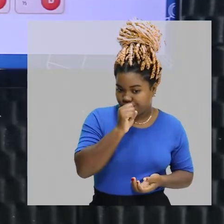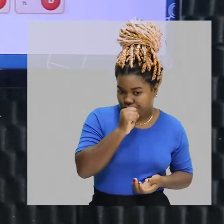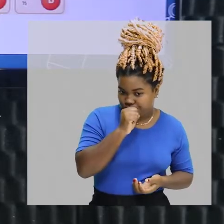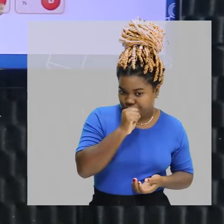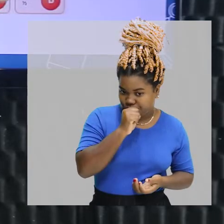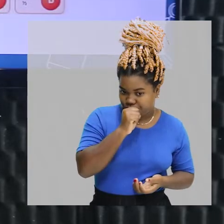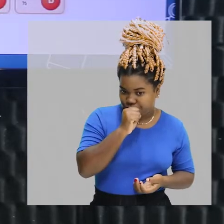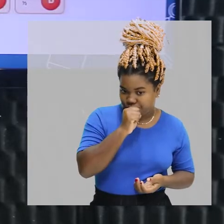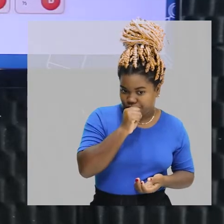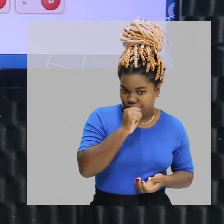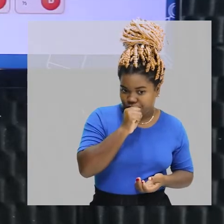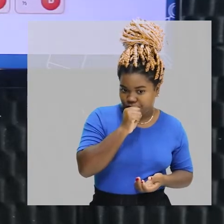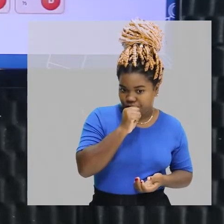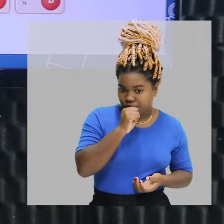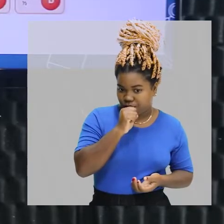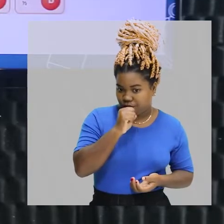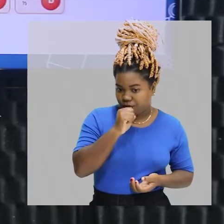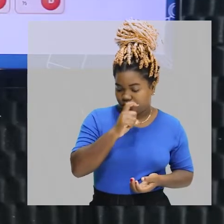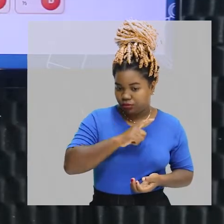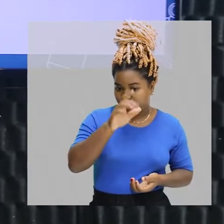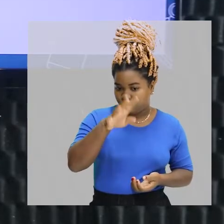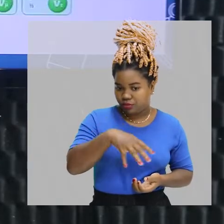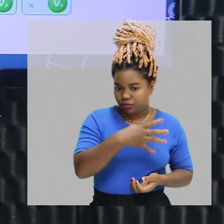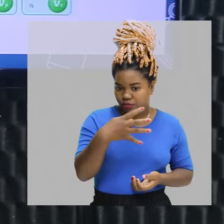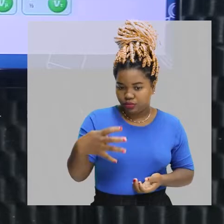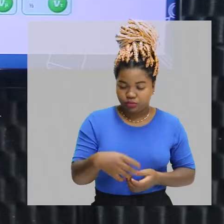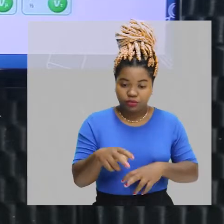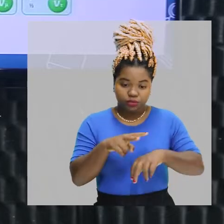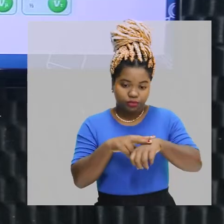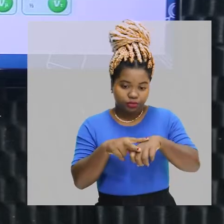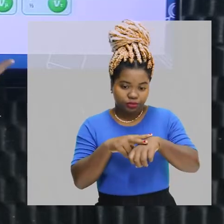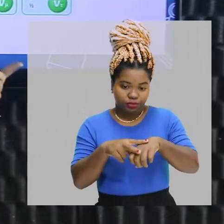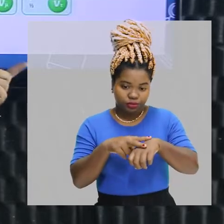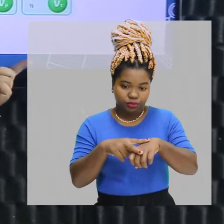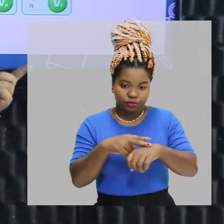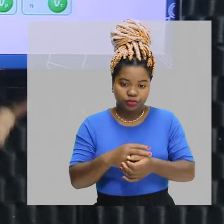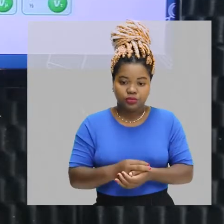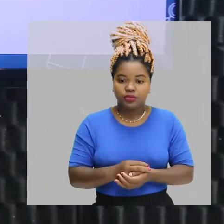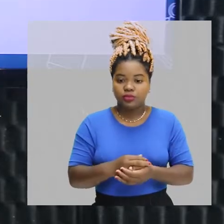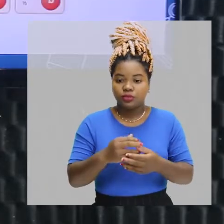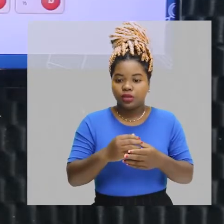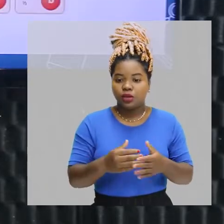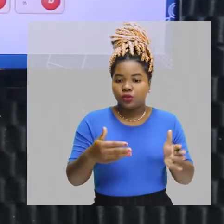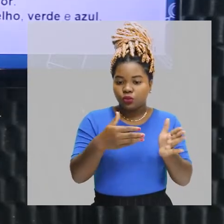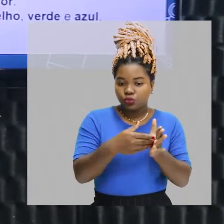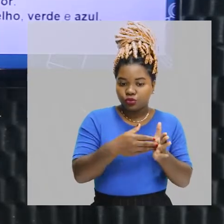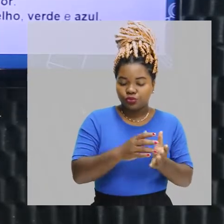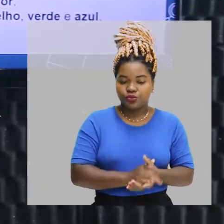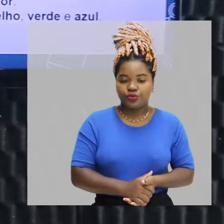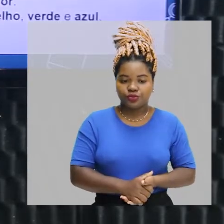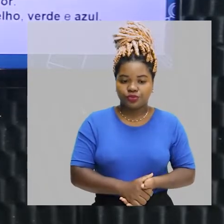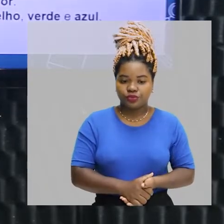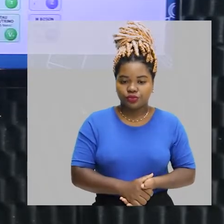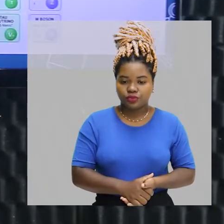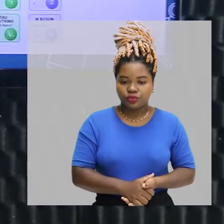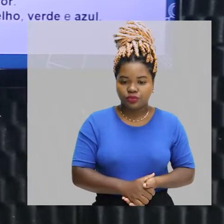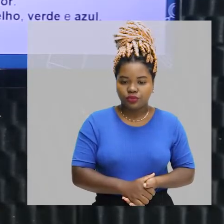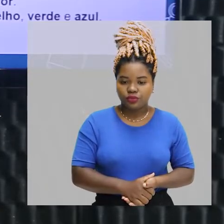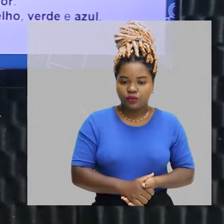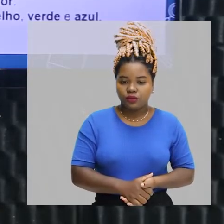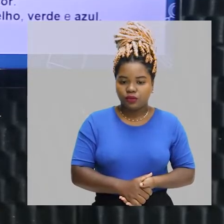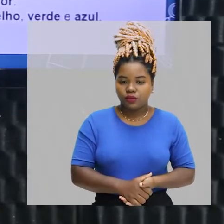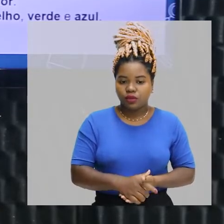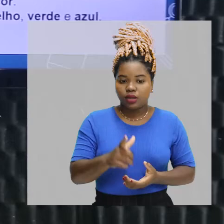é essa parte de cima, né, lá da nossa tabelinha, e os leptons é a parte de baixo, certo? Então essa é a parte que nós chamamos